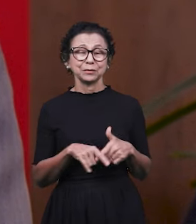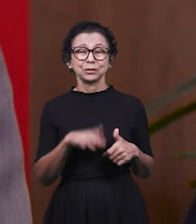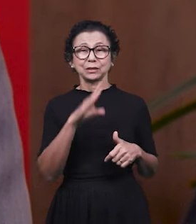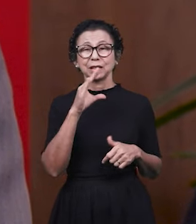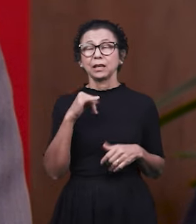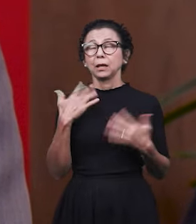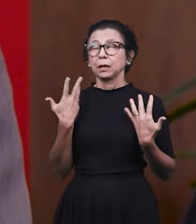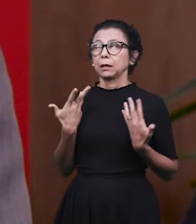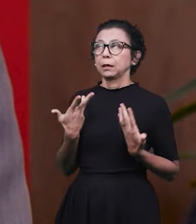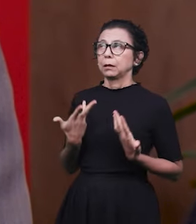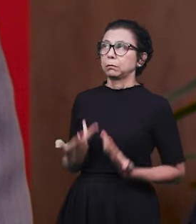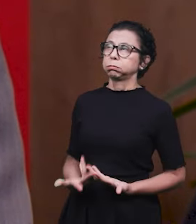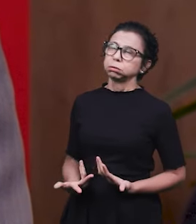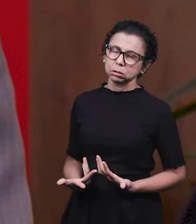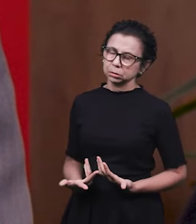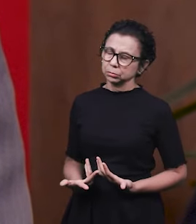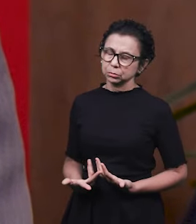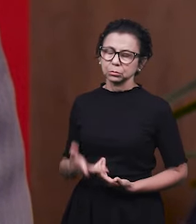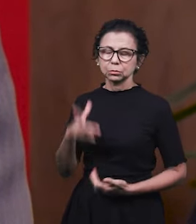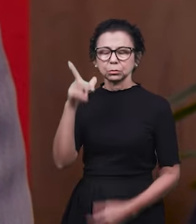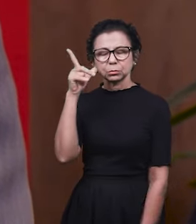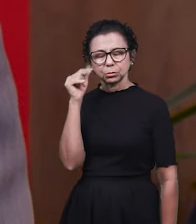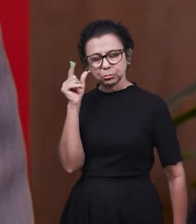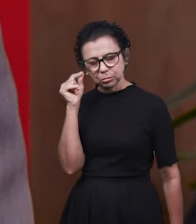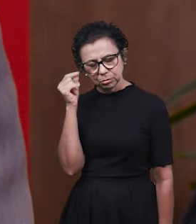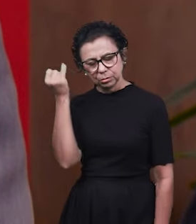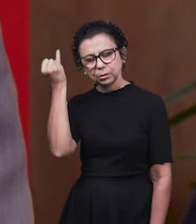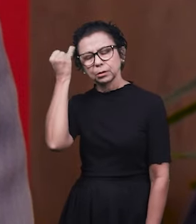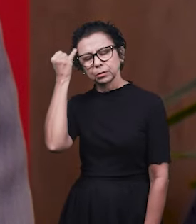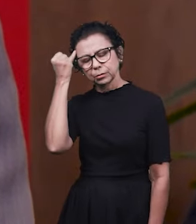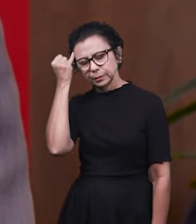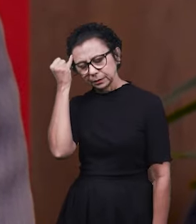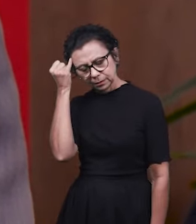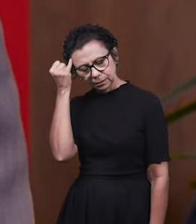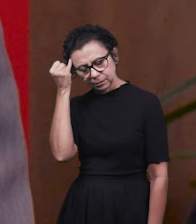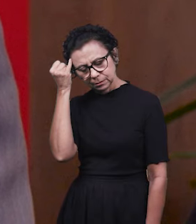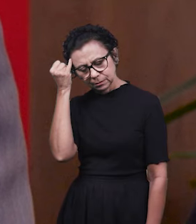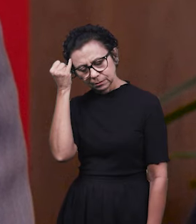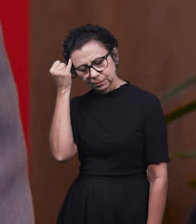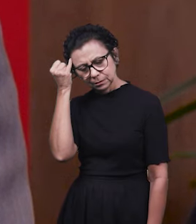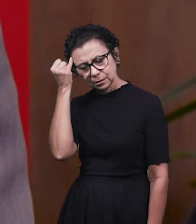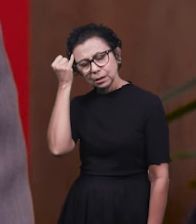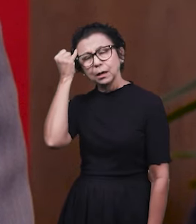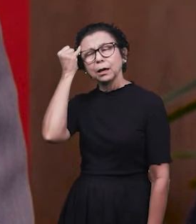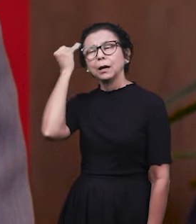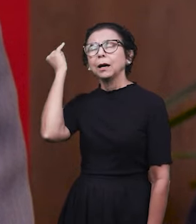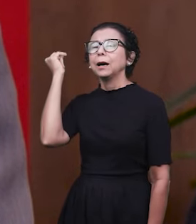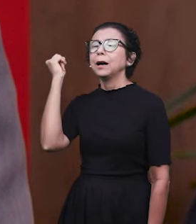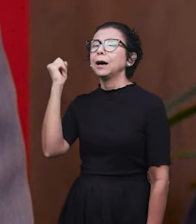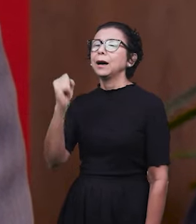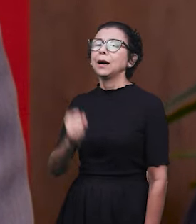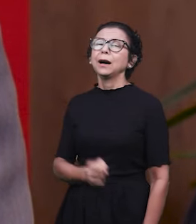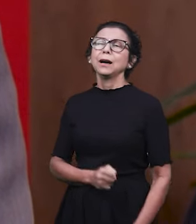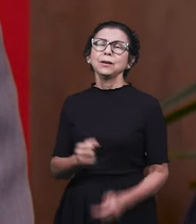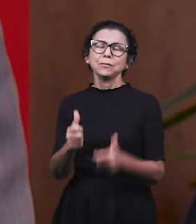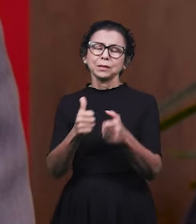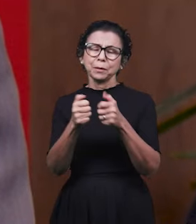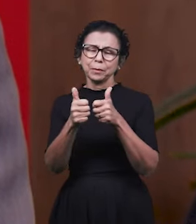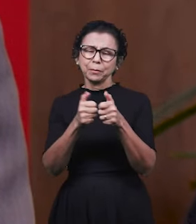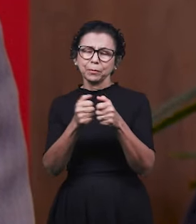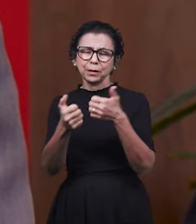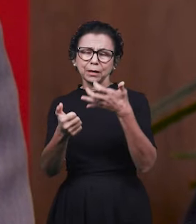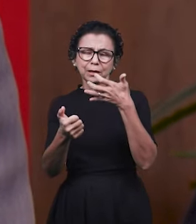estou cansado, eu estou com sono, eu estou com preguiça, eu consigo fazer 1 milhão de coisas, mexo no celular,